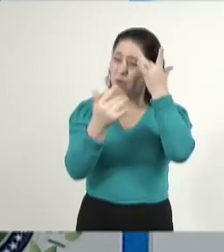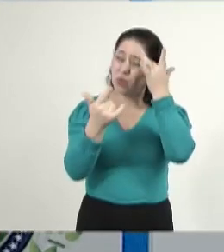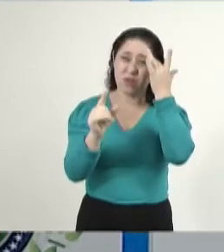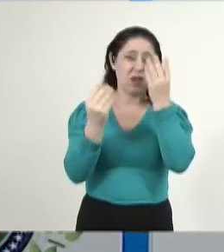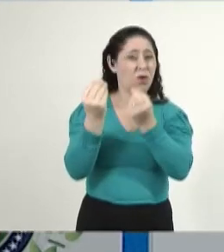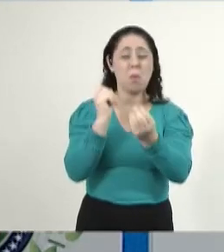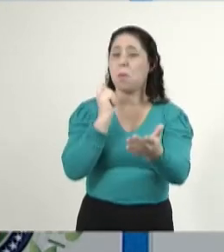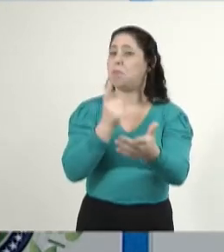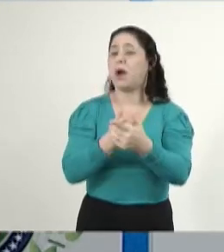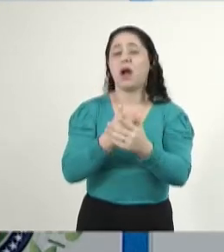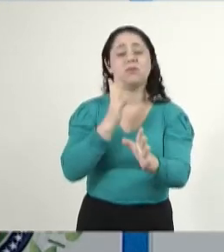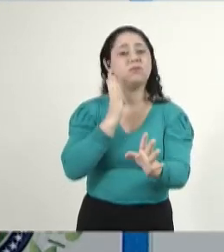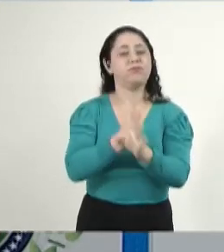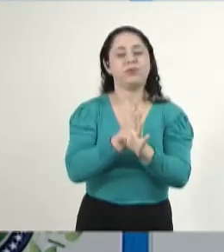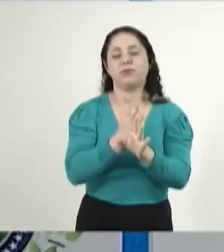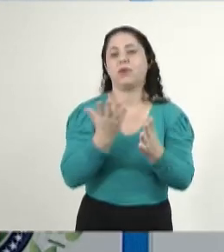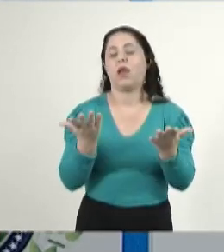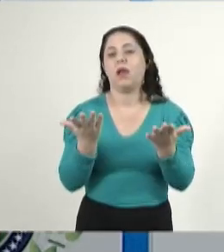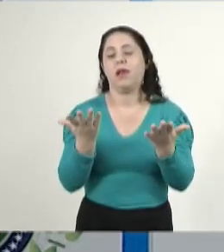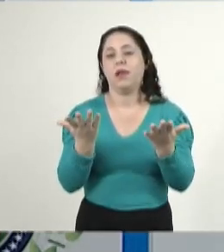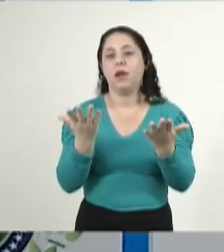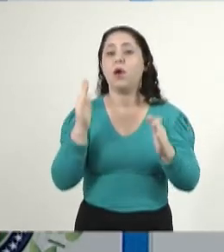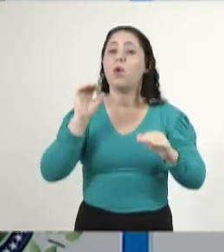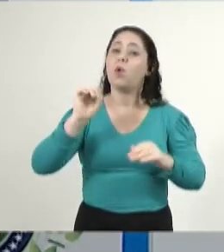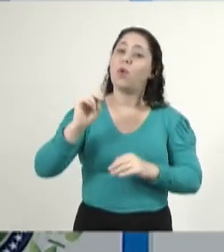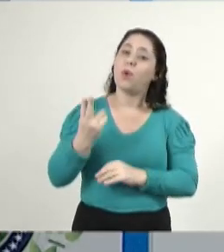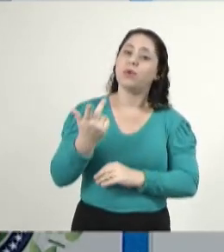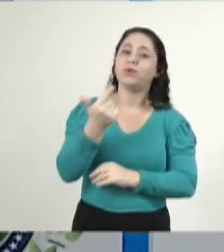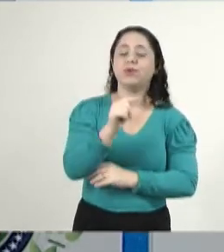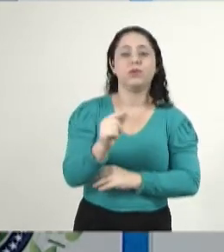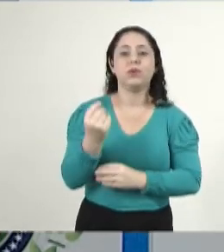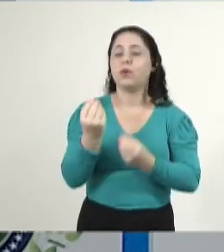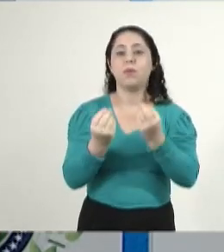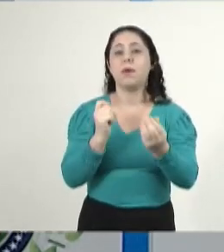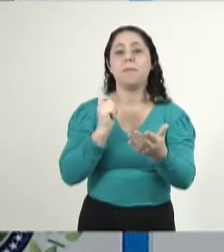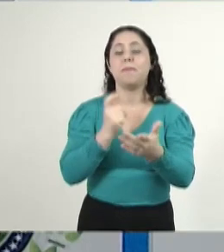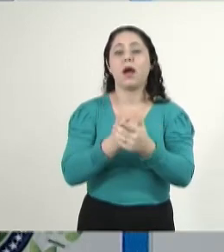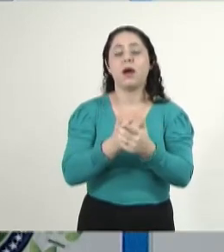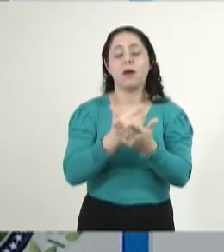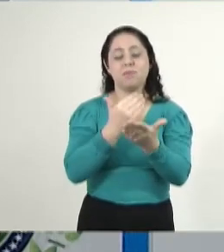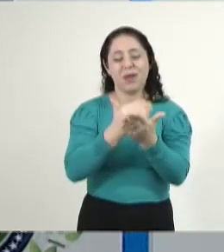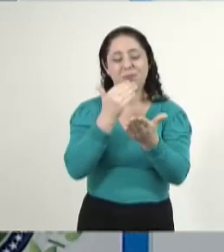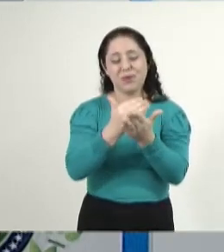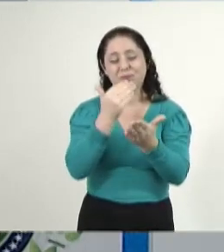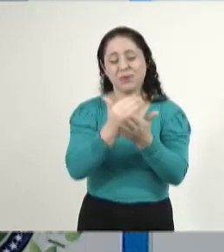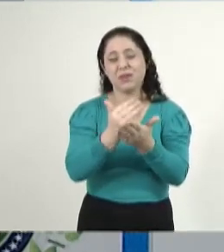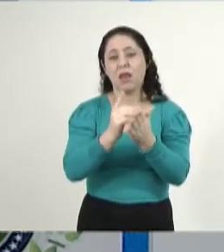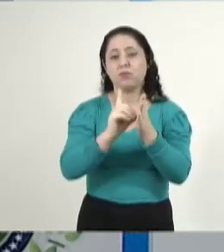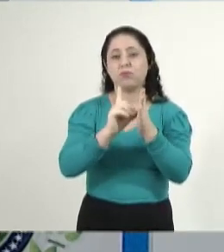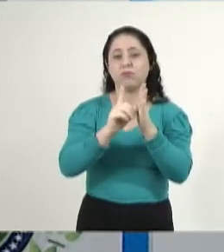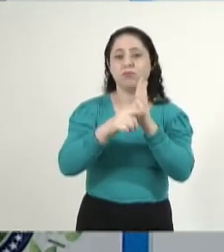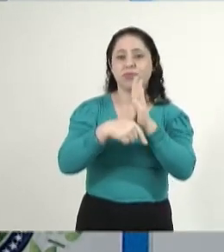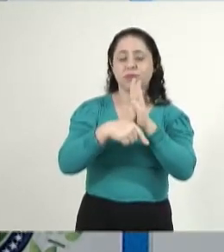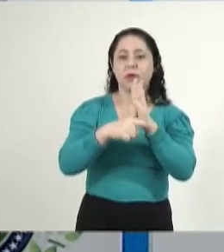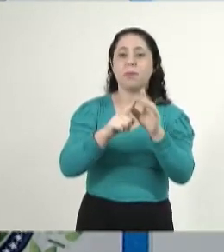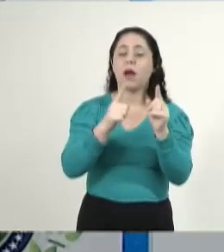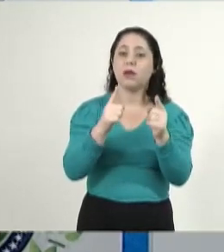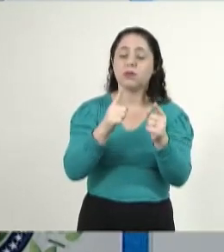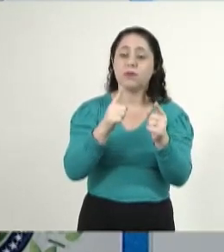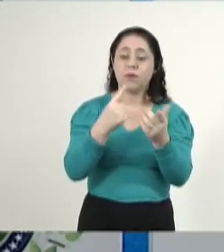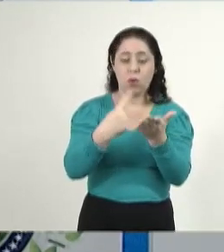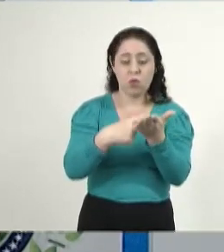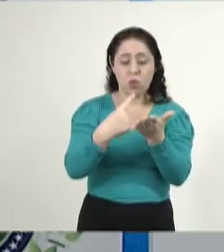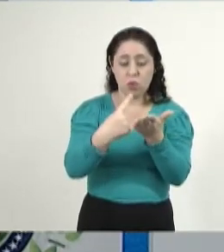de fazer um pagamento à vista ou quem não tem condição de pagar parcelas em atraso, mas também pode fazer uma novação da